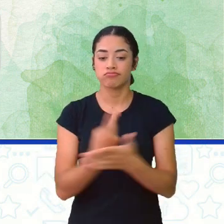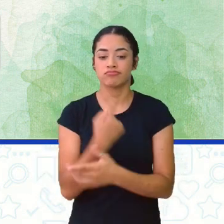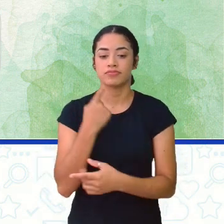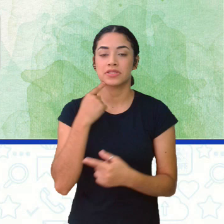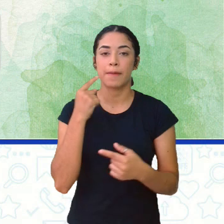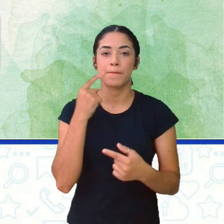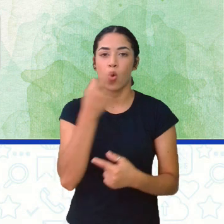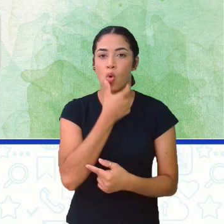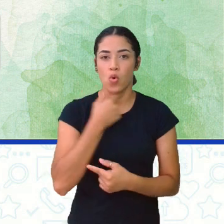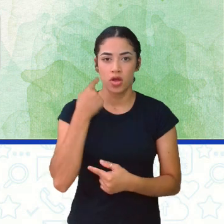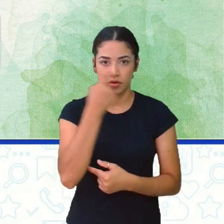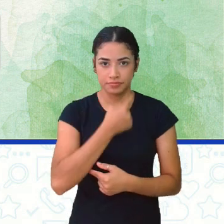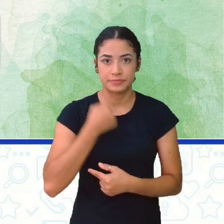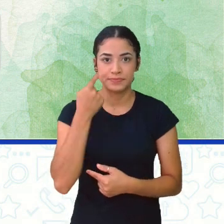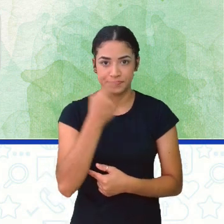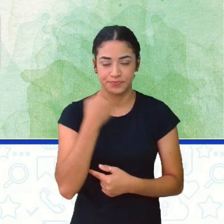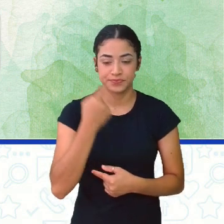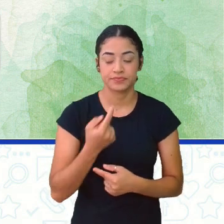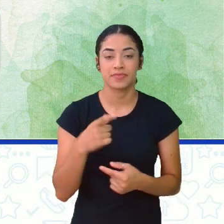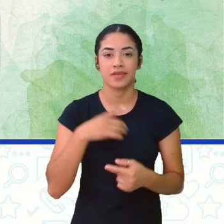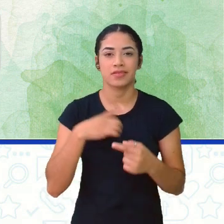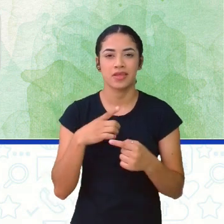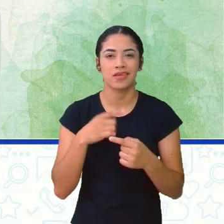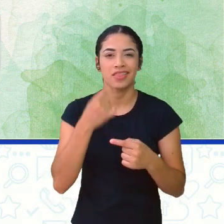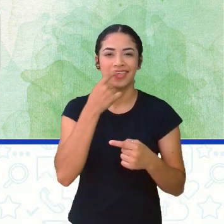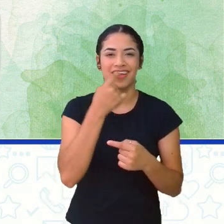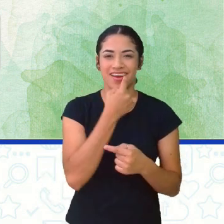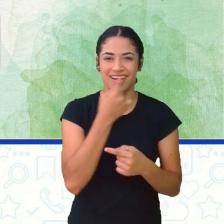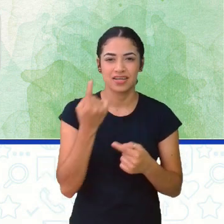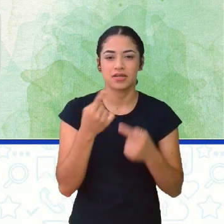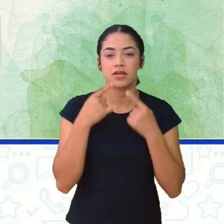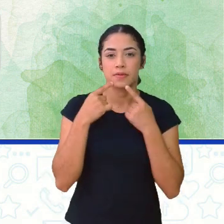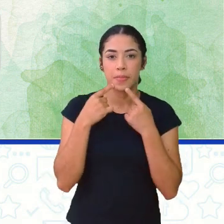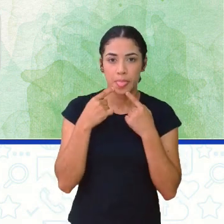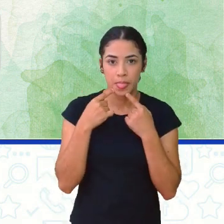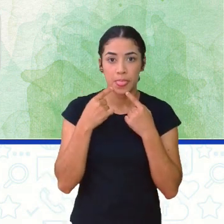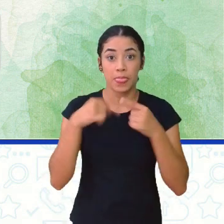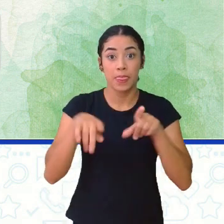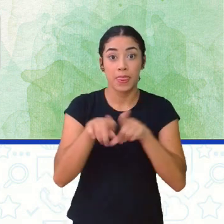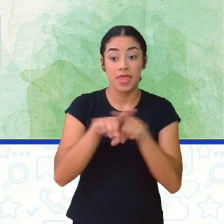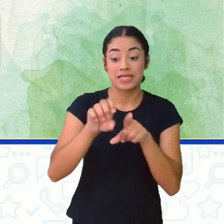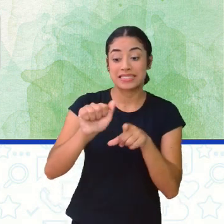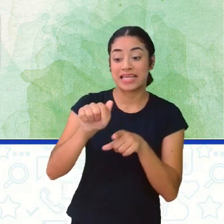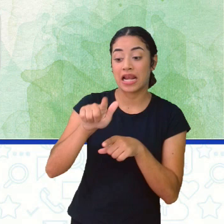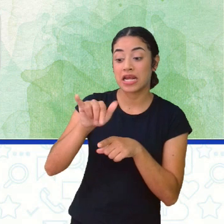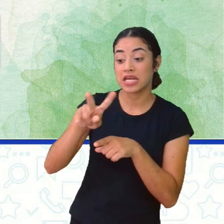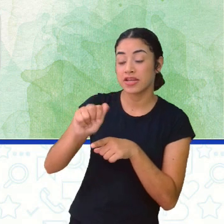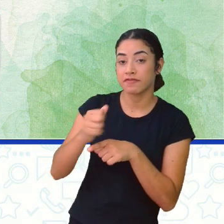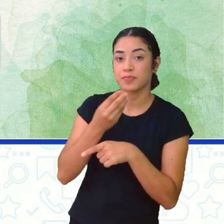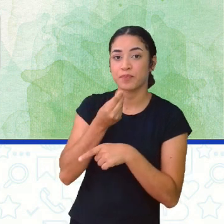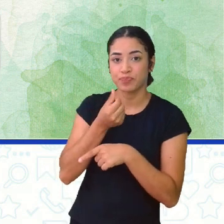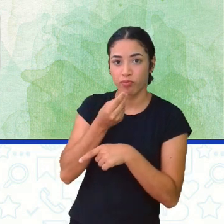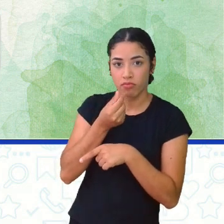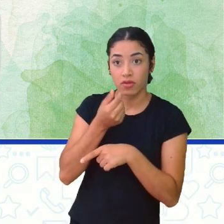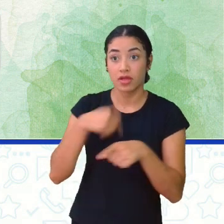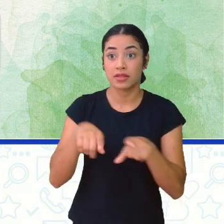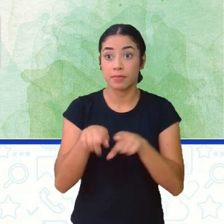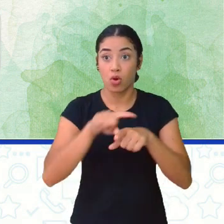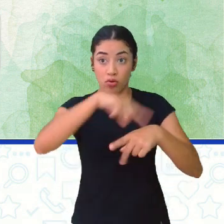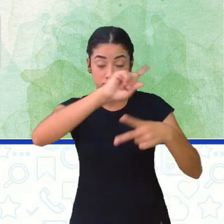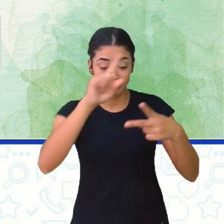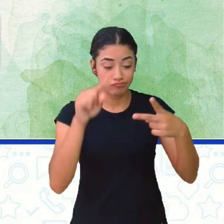boca, a participação aí dos dentes, da língua, da saliva. Olha aí que interessante. A